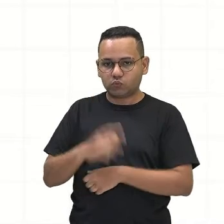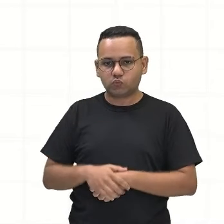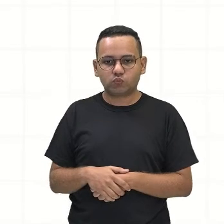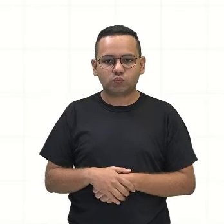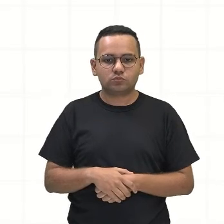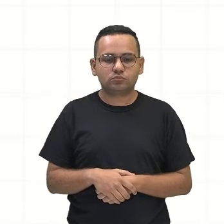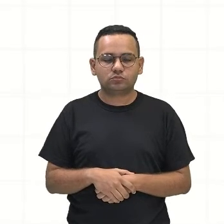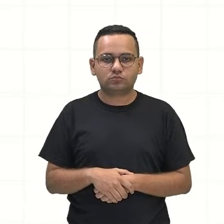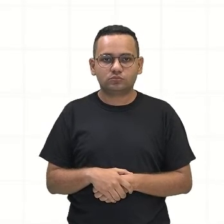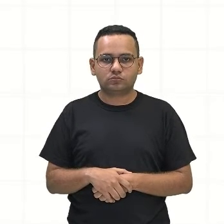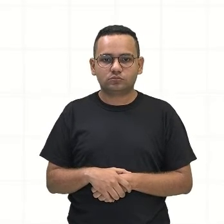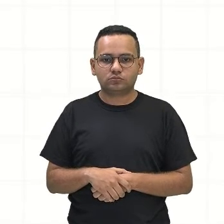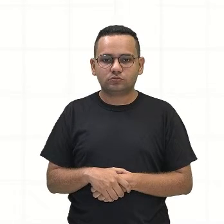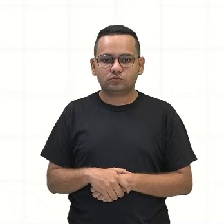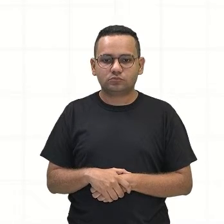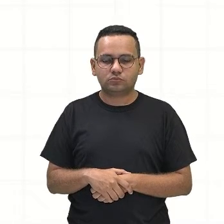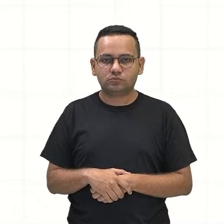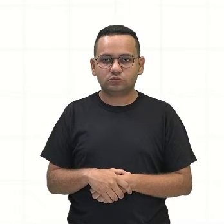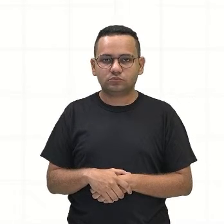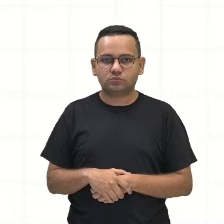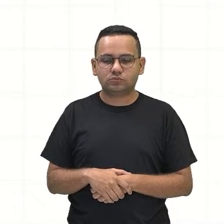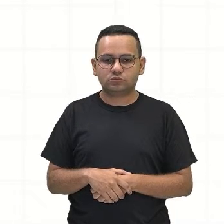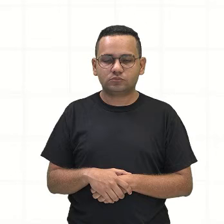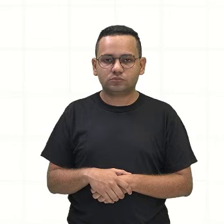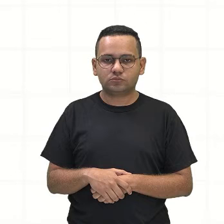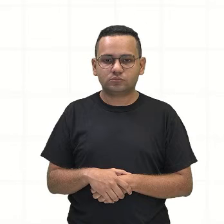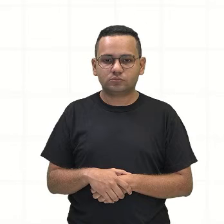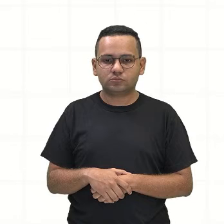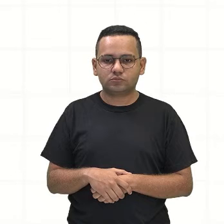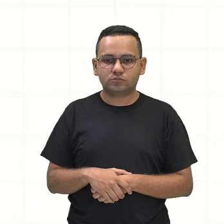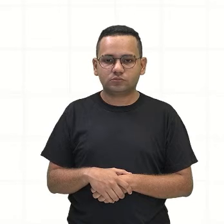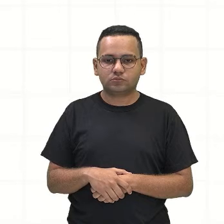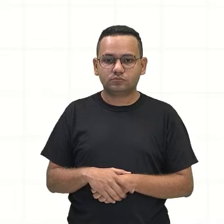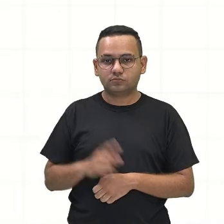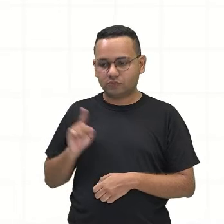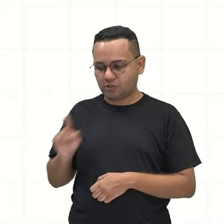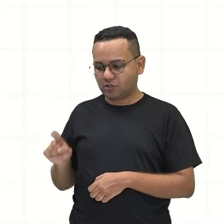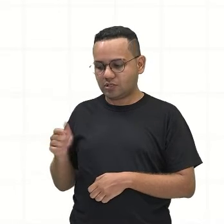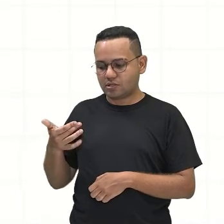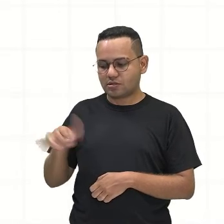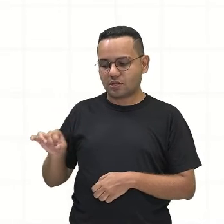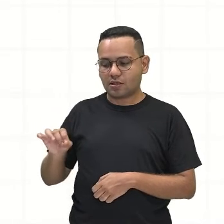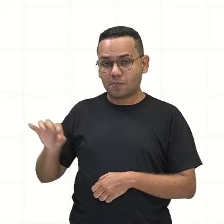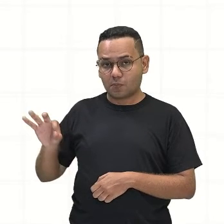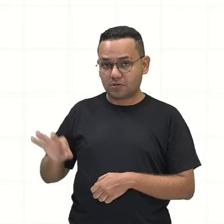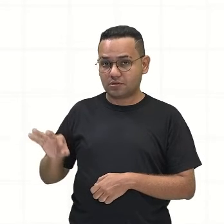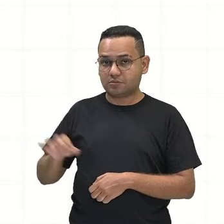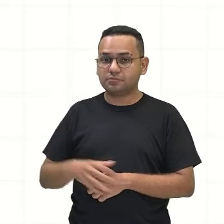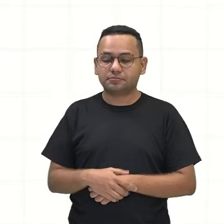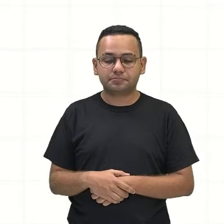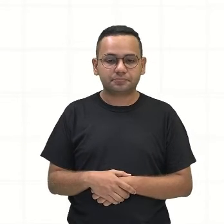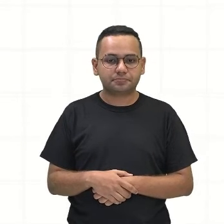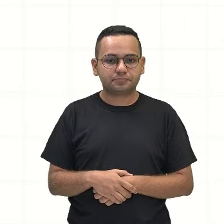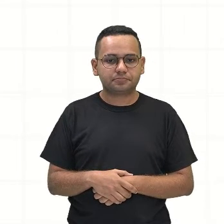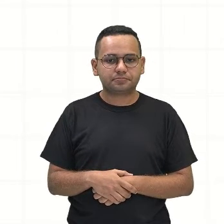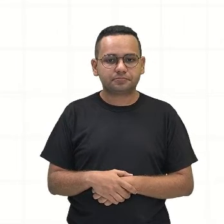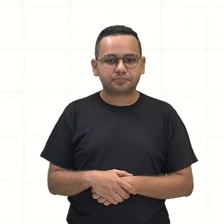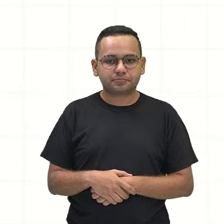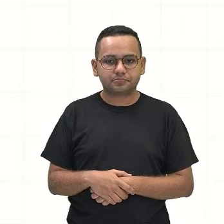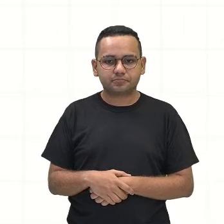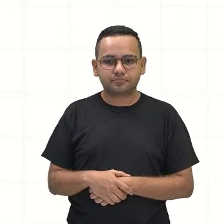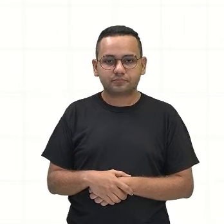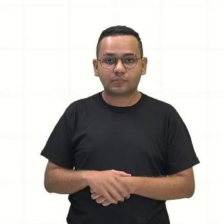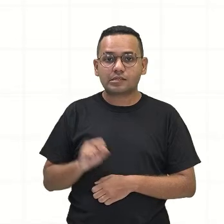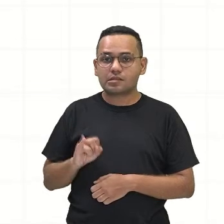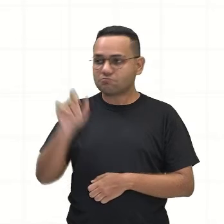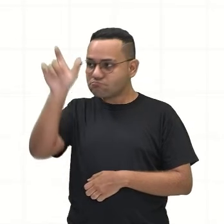E 1, e o que nós temos aqui, ó? 100%, tá? Então é importante verificar também